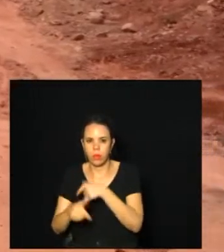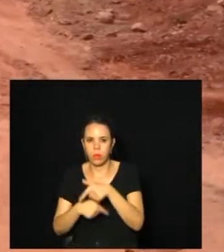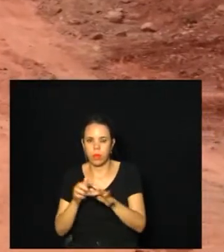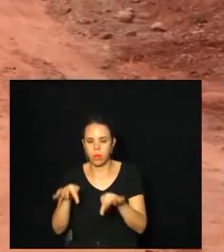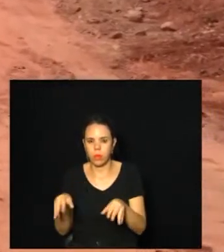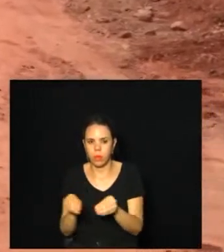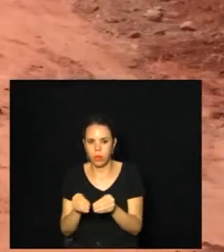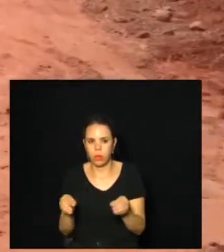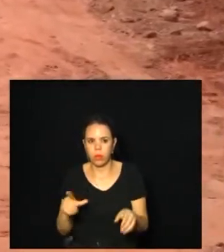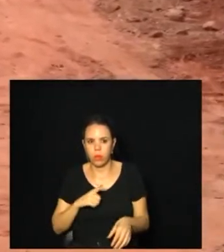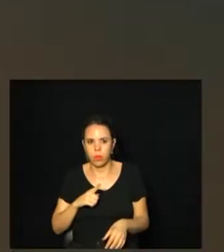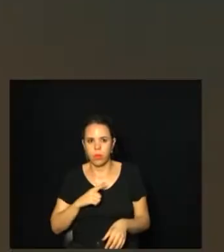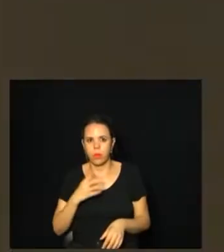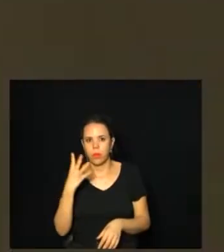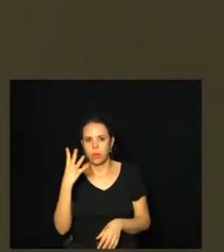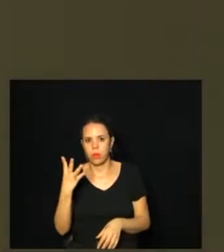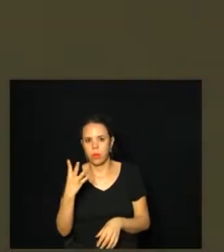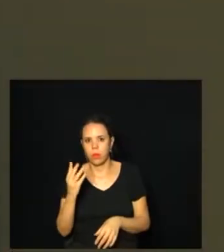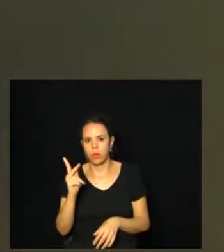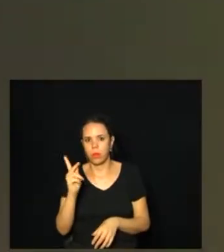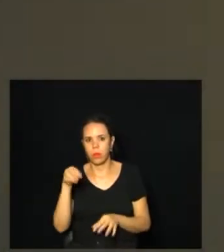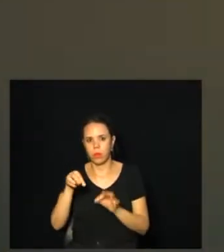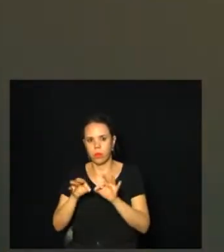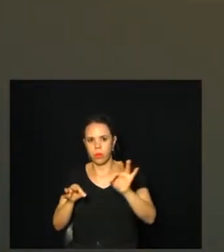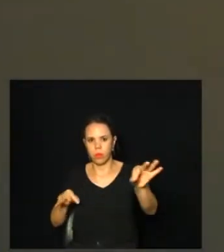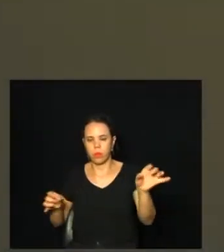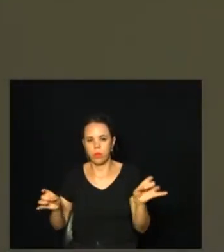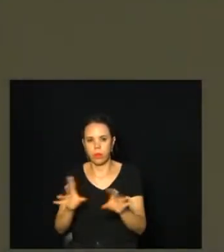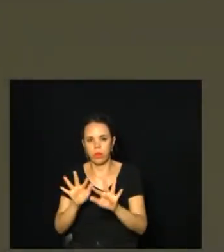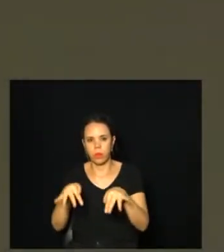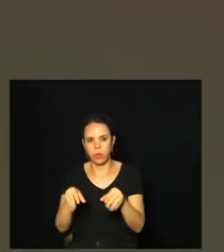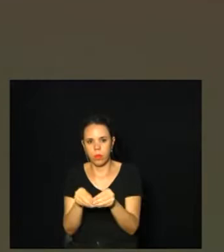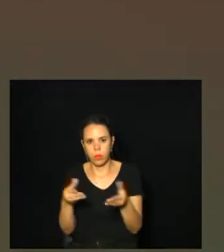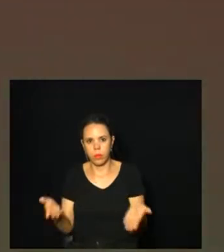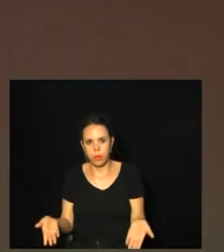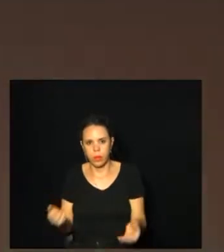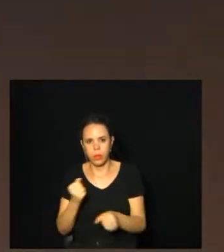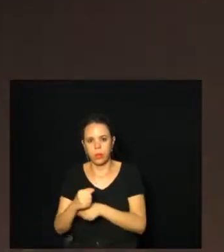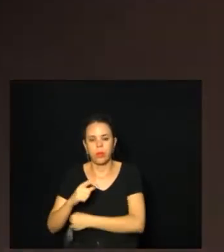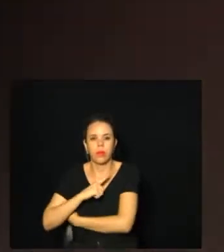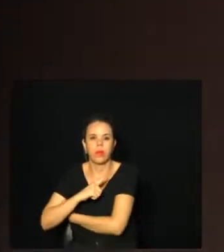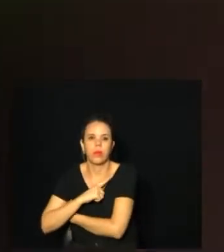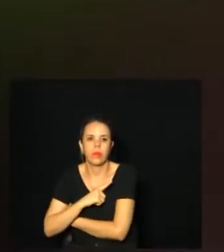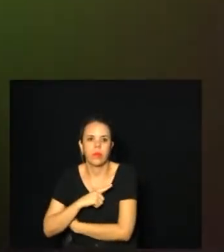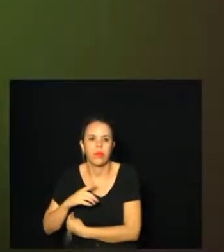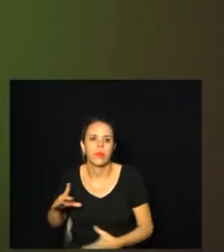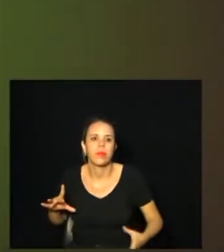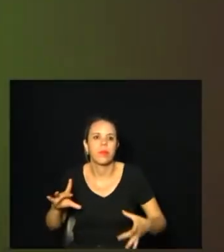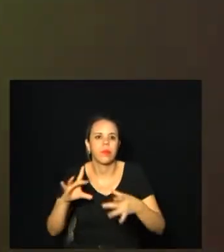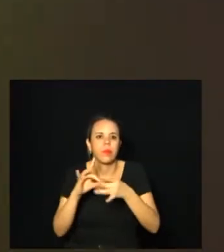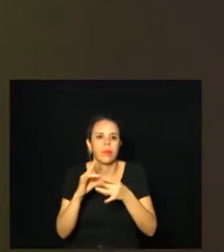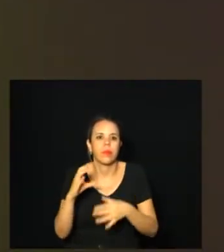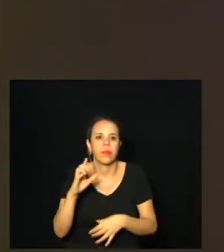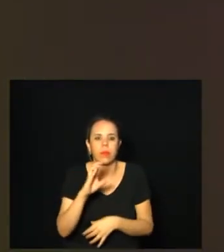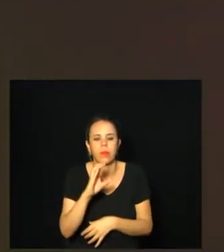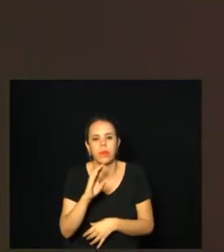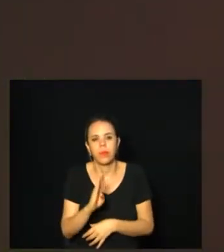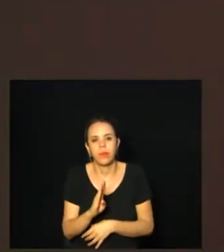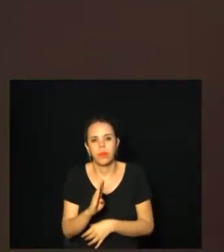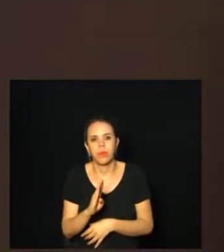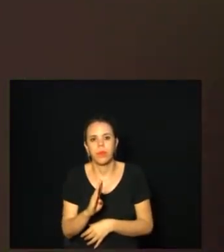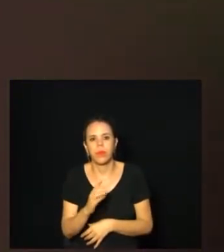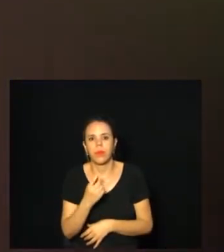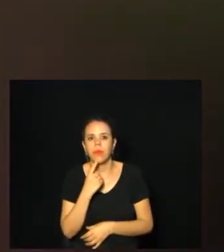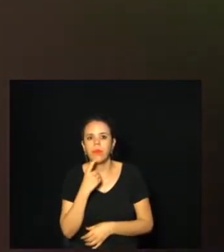do trecho, que terá 4 quilômetros. Quando estiver finalizada, a obra também vai conectar a região do Campo Belo, em